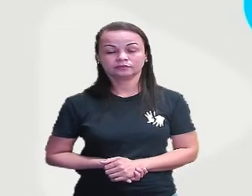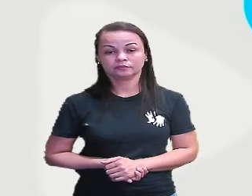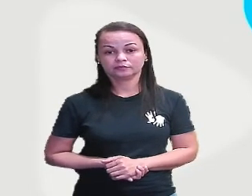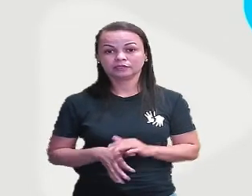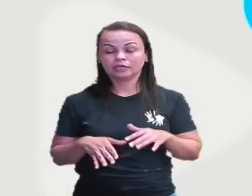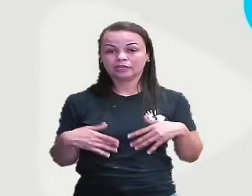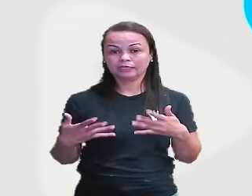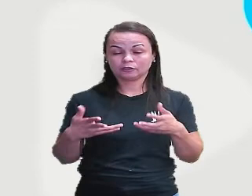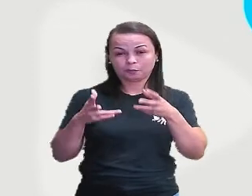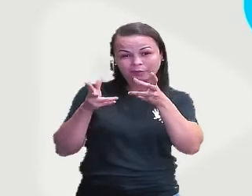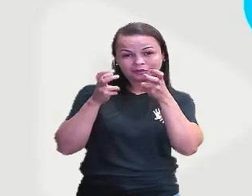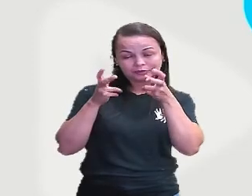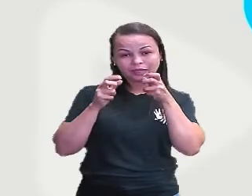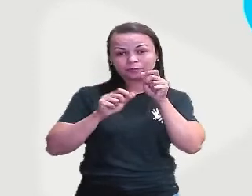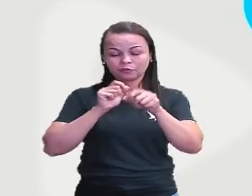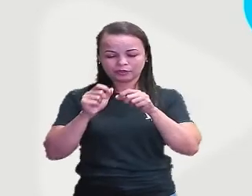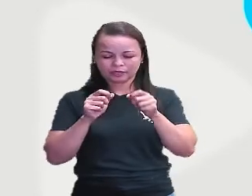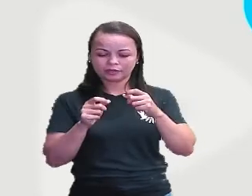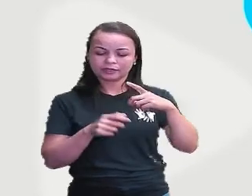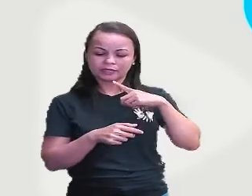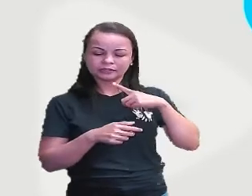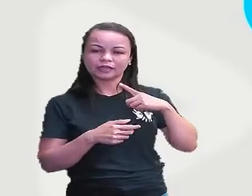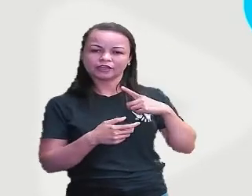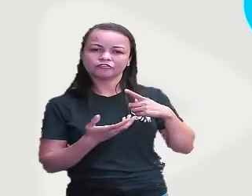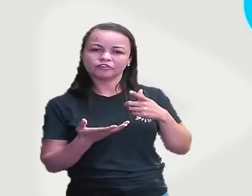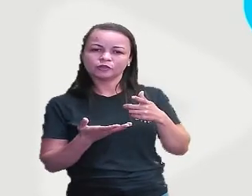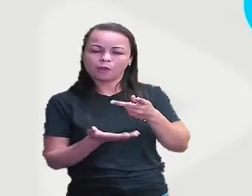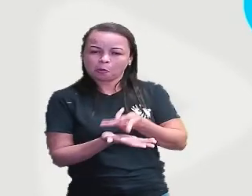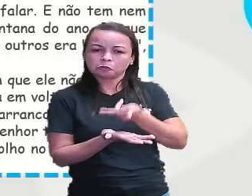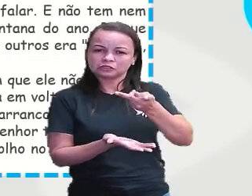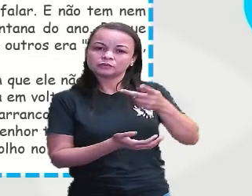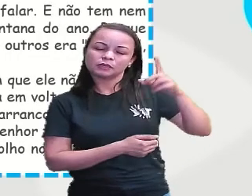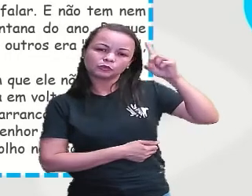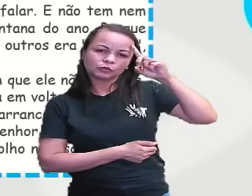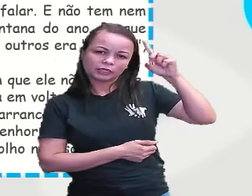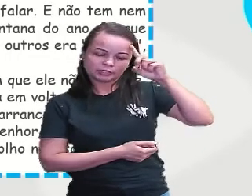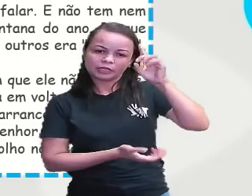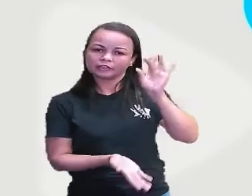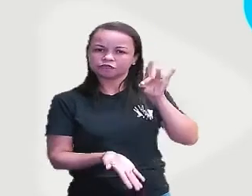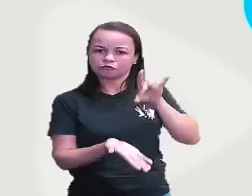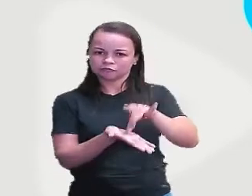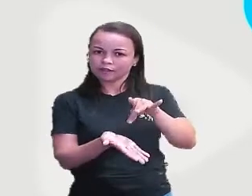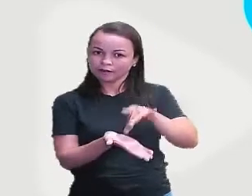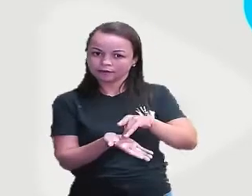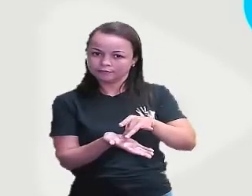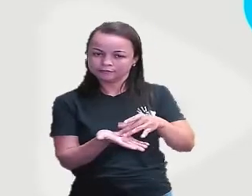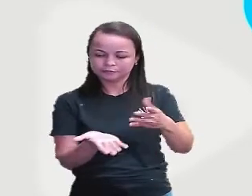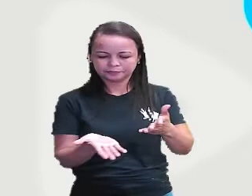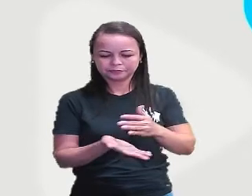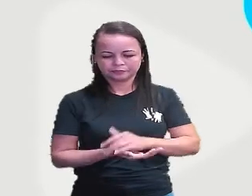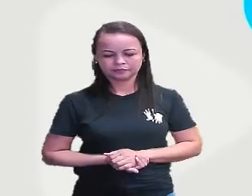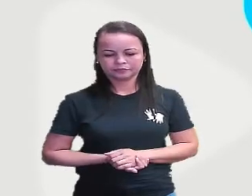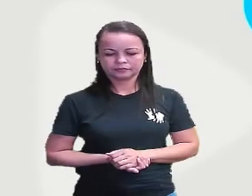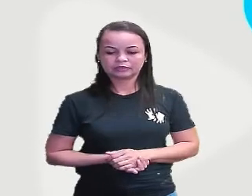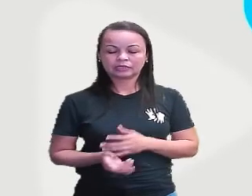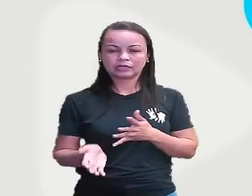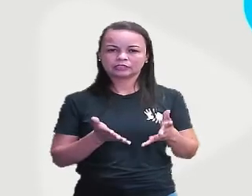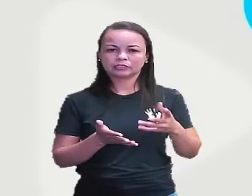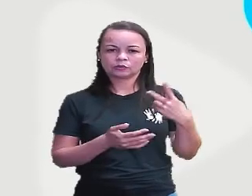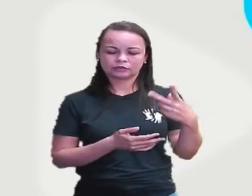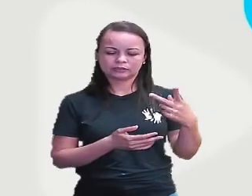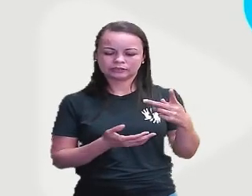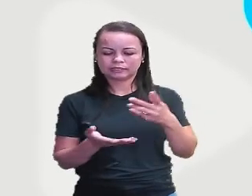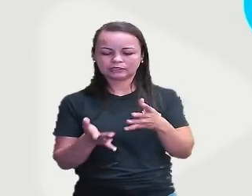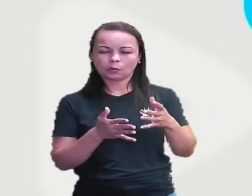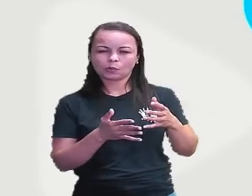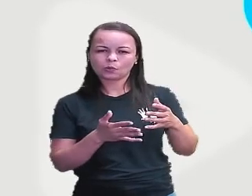Então, a gente percebe que teve aí uma cena do cotidiano, né? E foi real essa cena. No caso, só coloquei aqui, cena